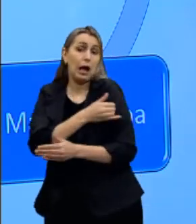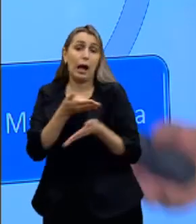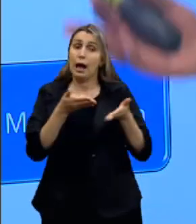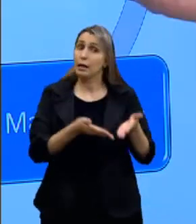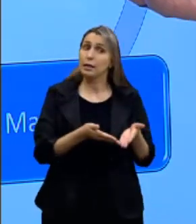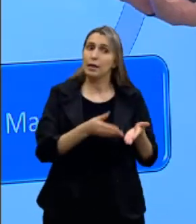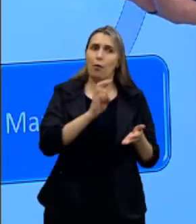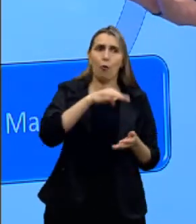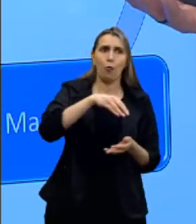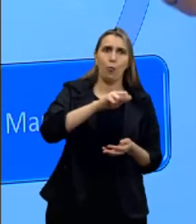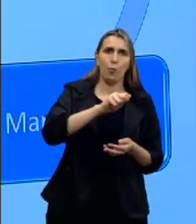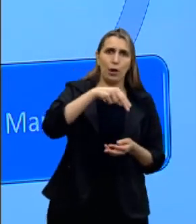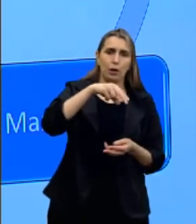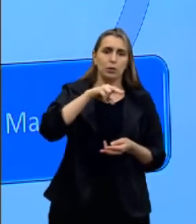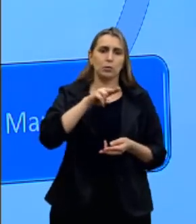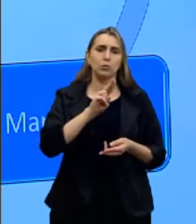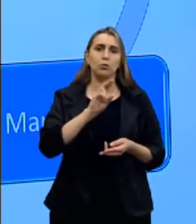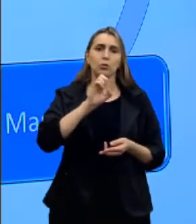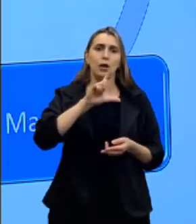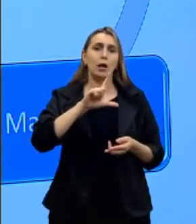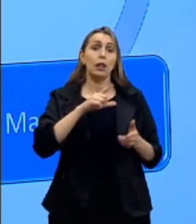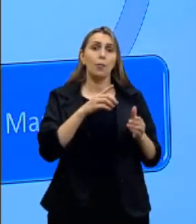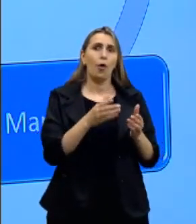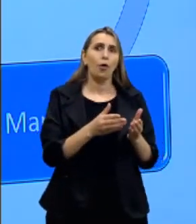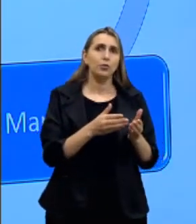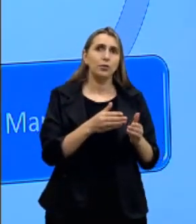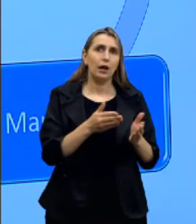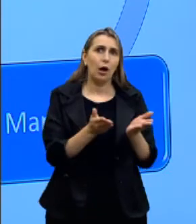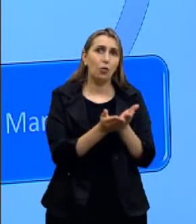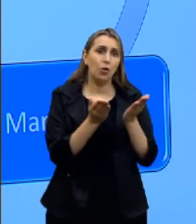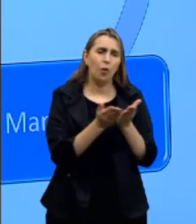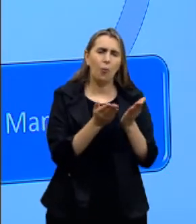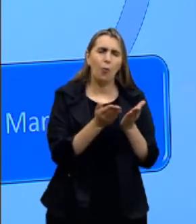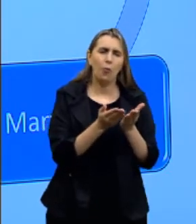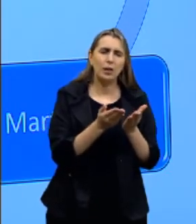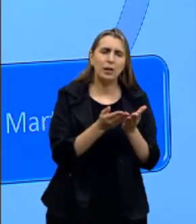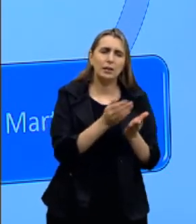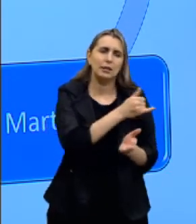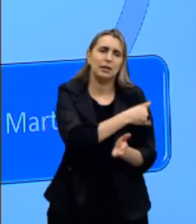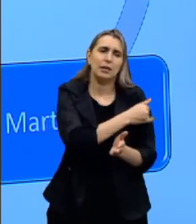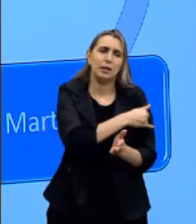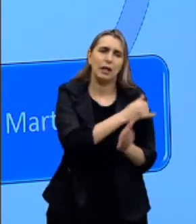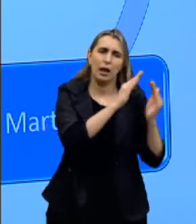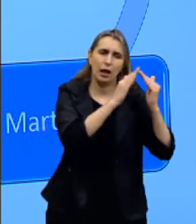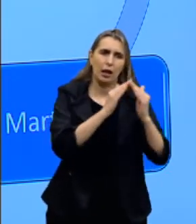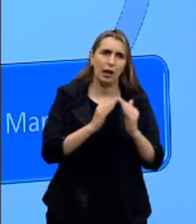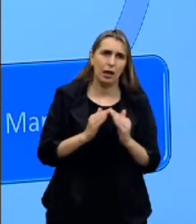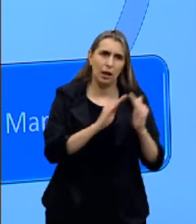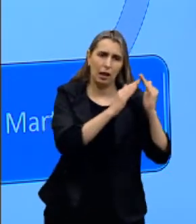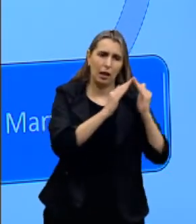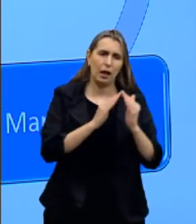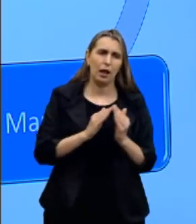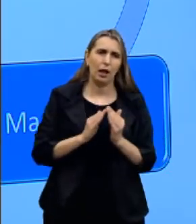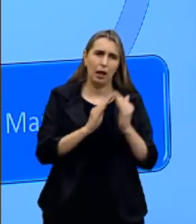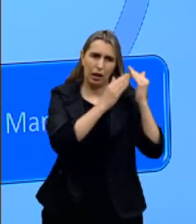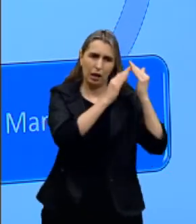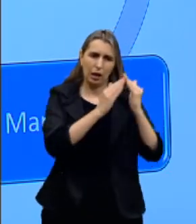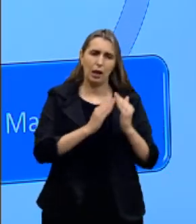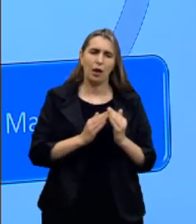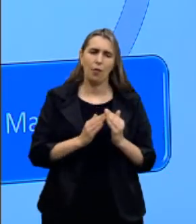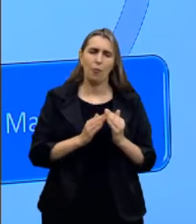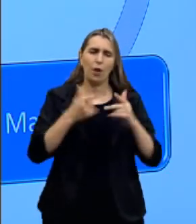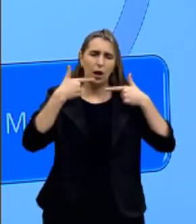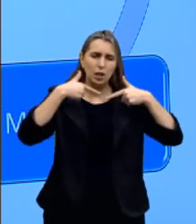o Manuel Antônio de Almeida ele mostra Periferia inclusive com uma linguagem diferente então é uma das